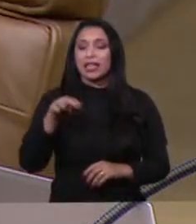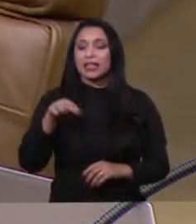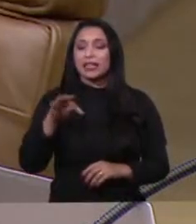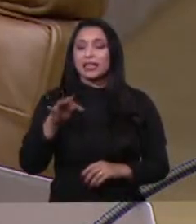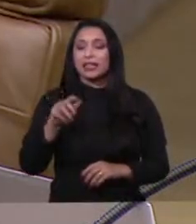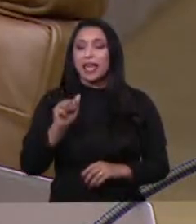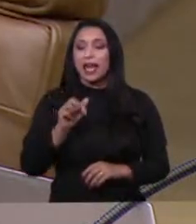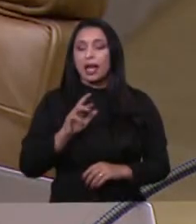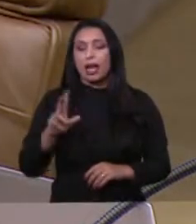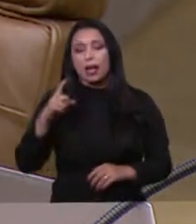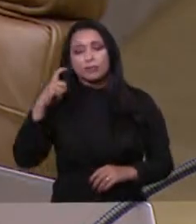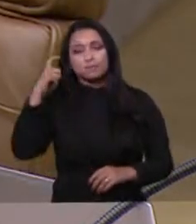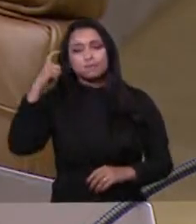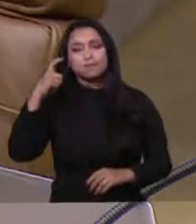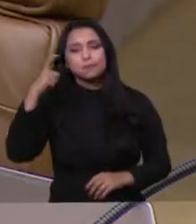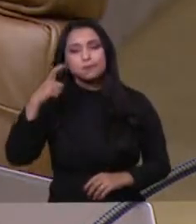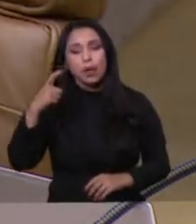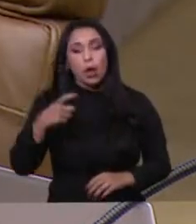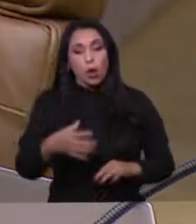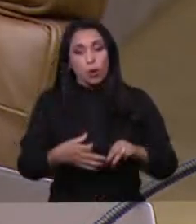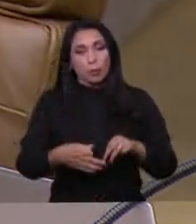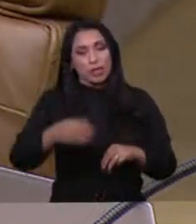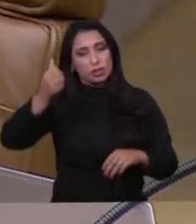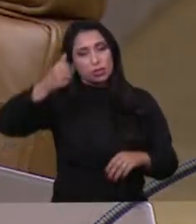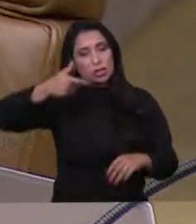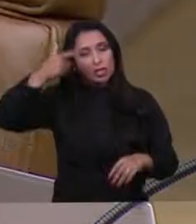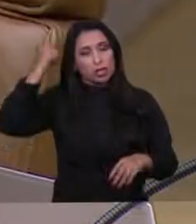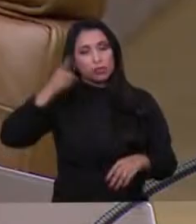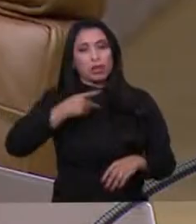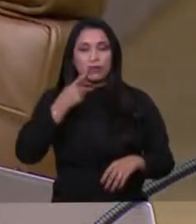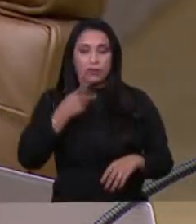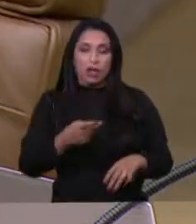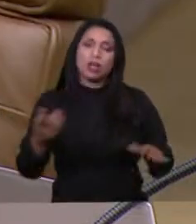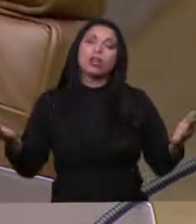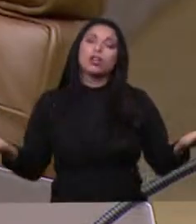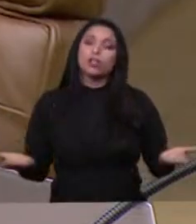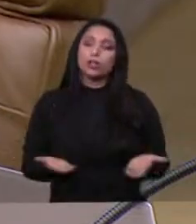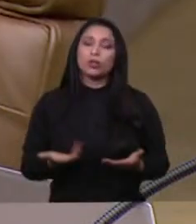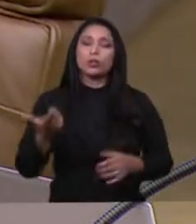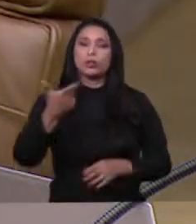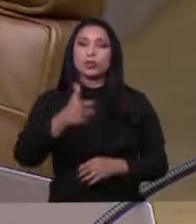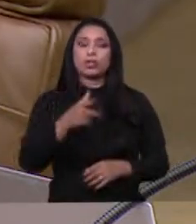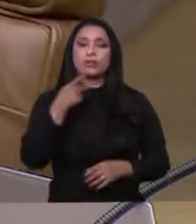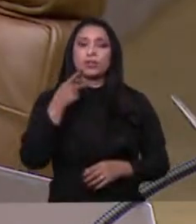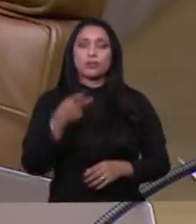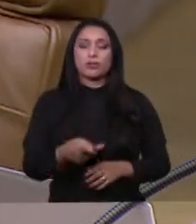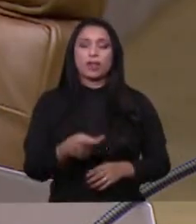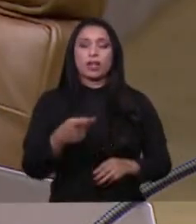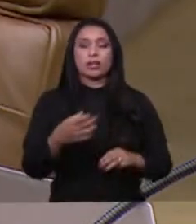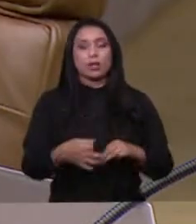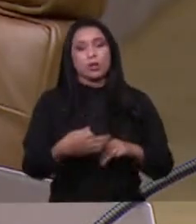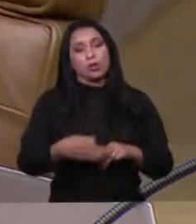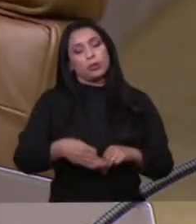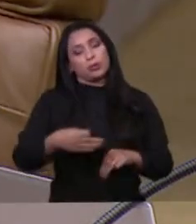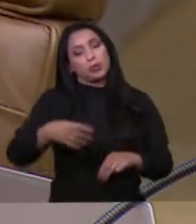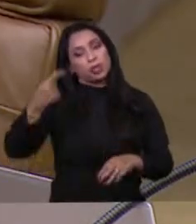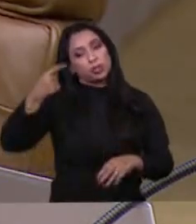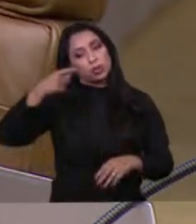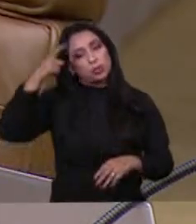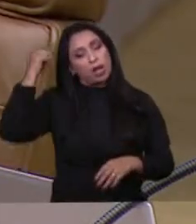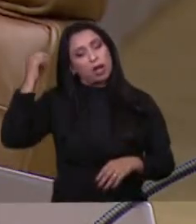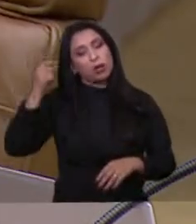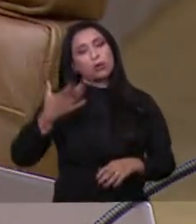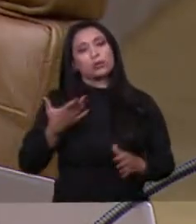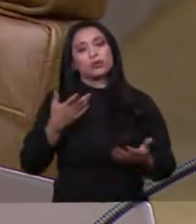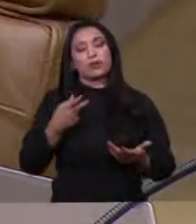de Moraes, no seu voto, anunciou, e hoje foi enfatizado ainda uma vez pelo ministro Barroso, claro